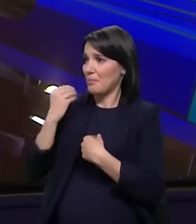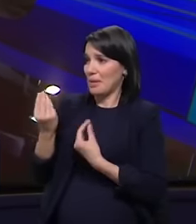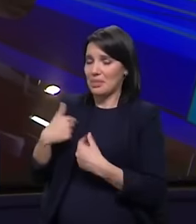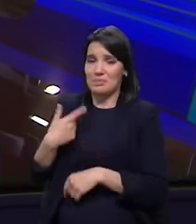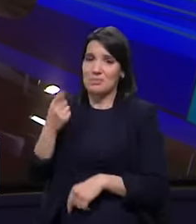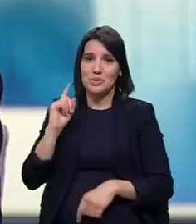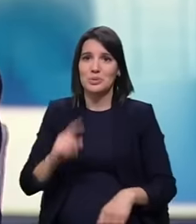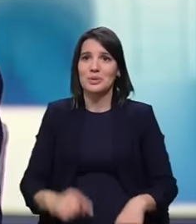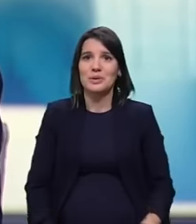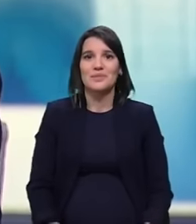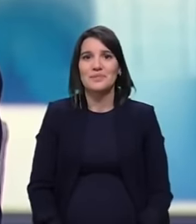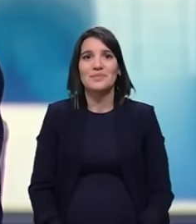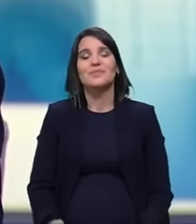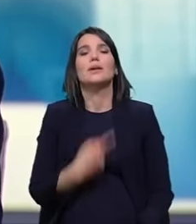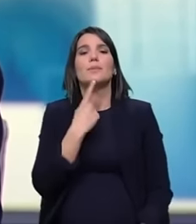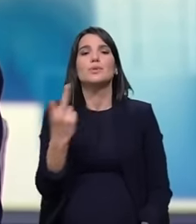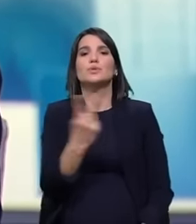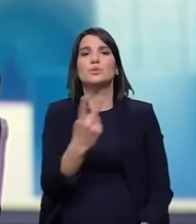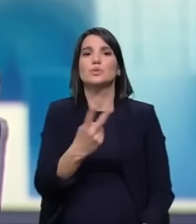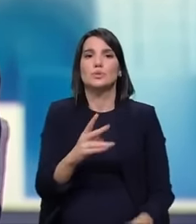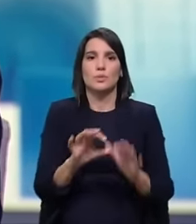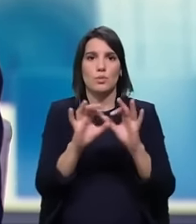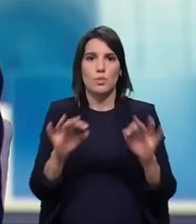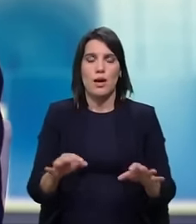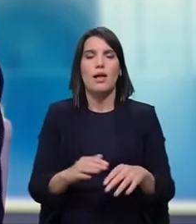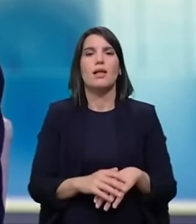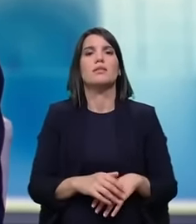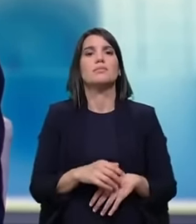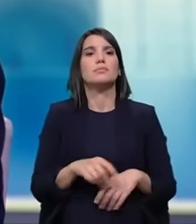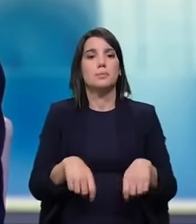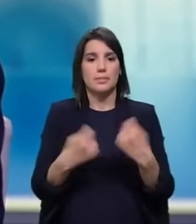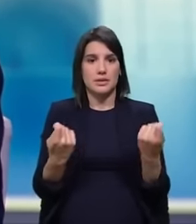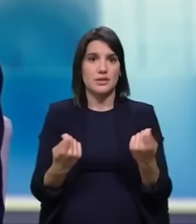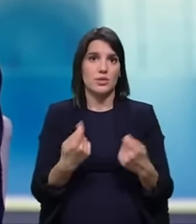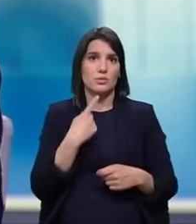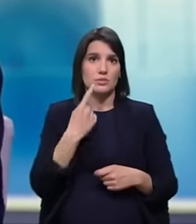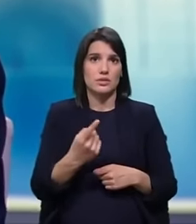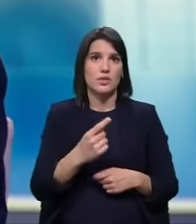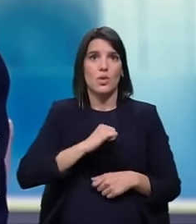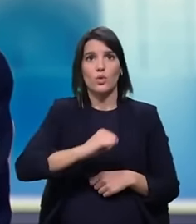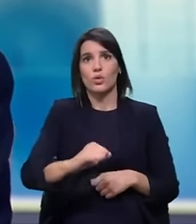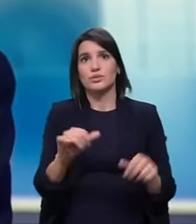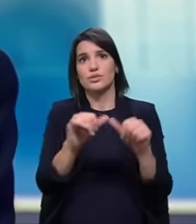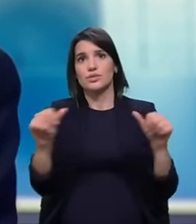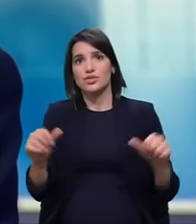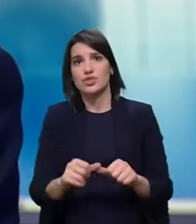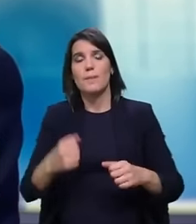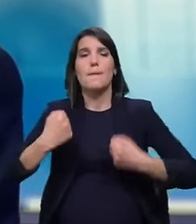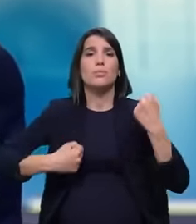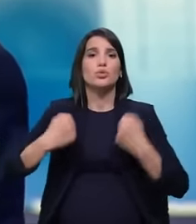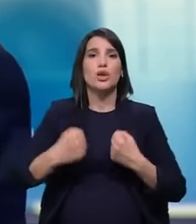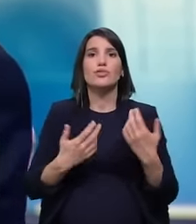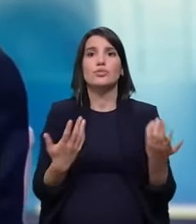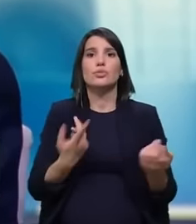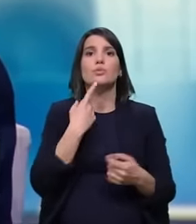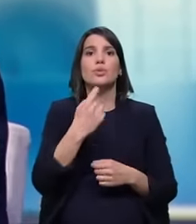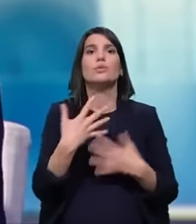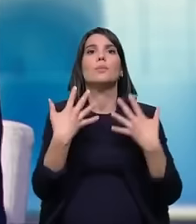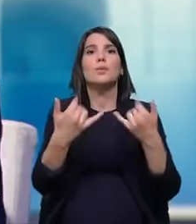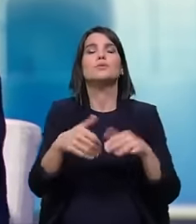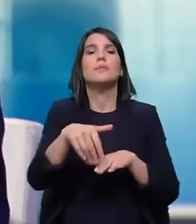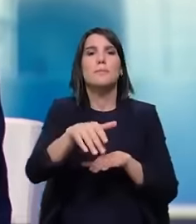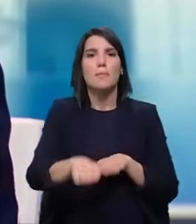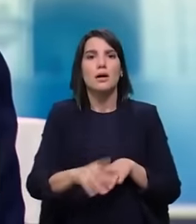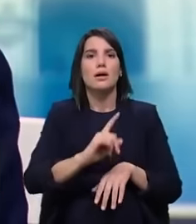debate e quero perguntar a ambos a mesma pergunta. São um partido que é encarado como antissistema, como de protesto. Eu pergunto qual é que é o próximo